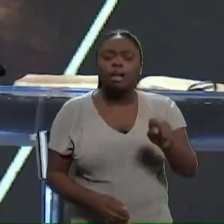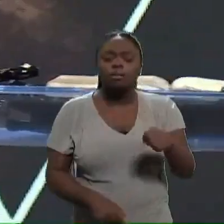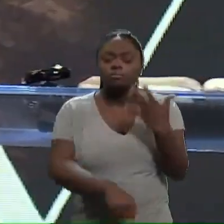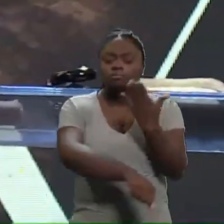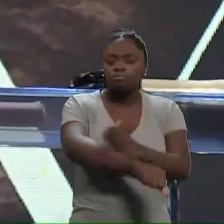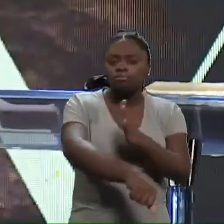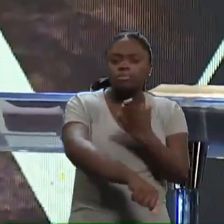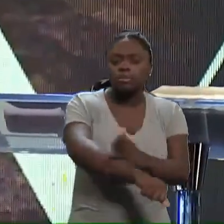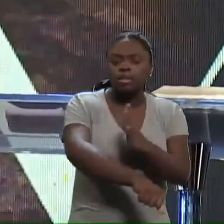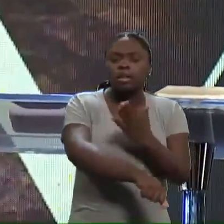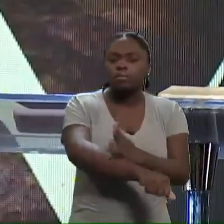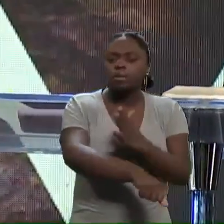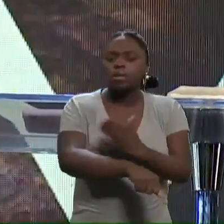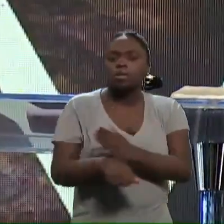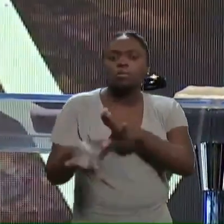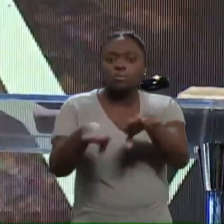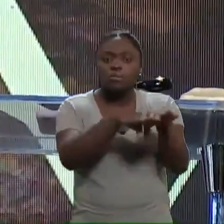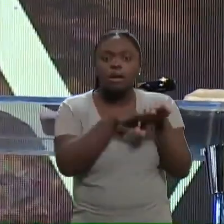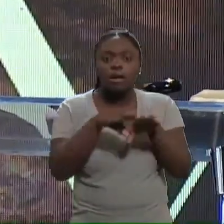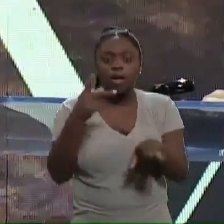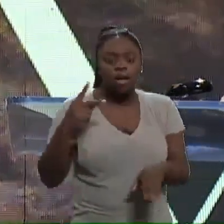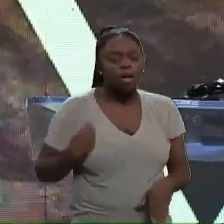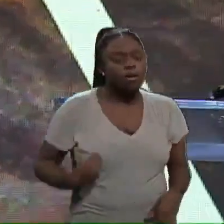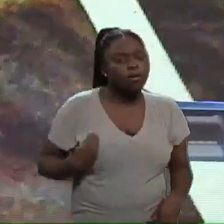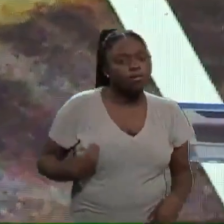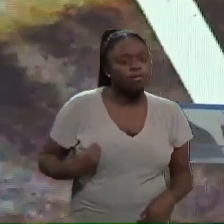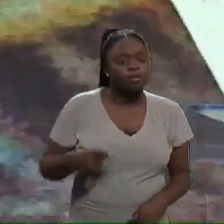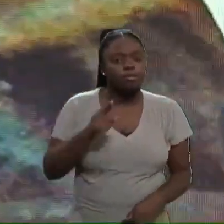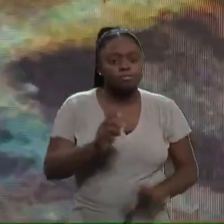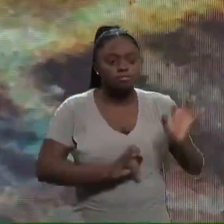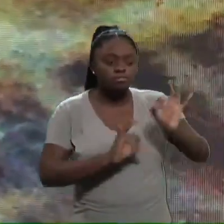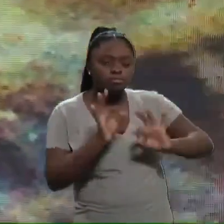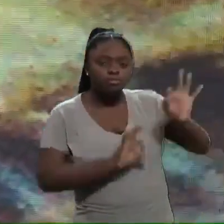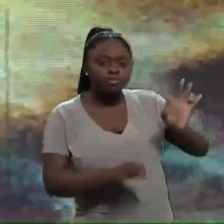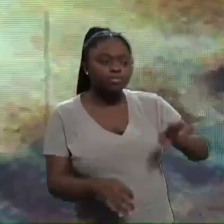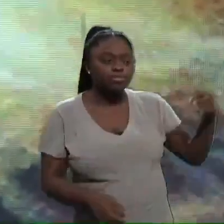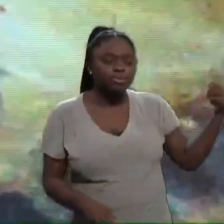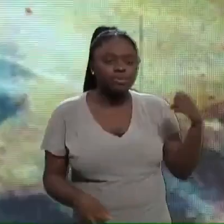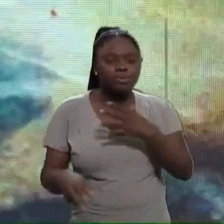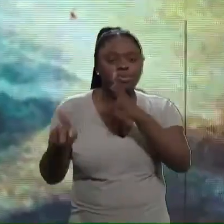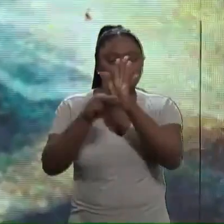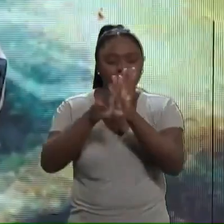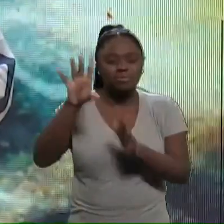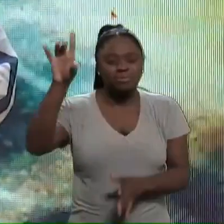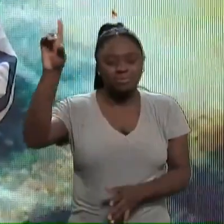treinamento elitizado na sua vida para te preparar para o novo de Deus.